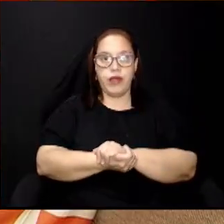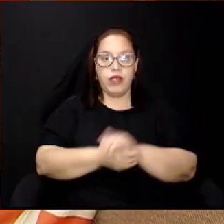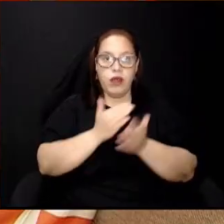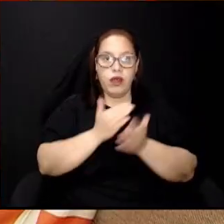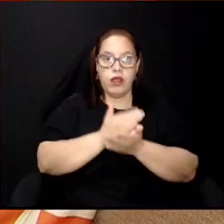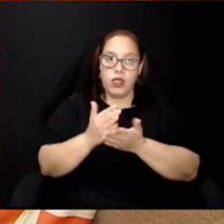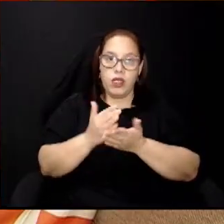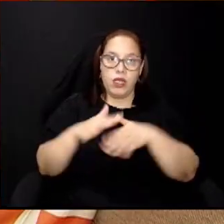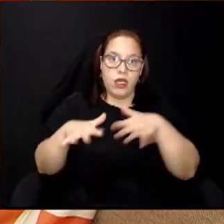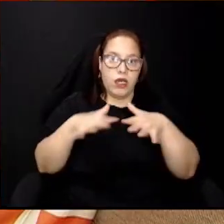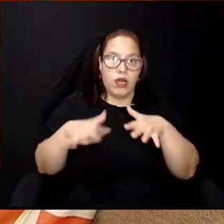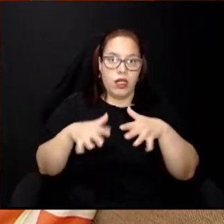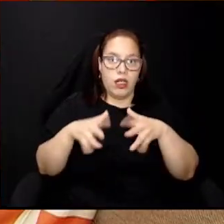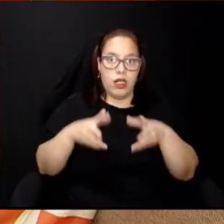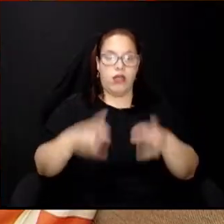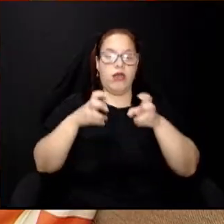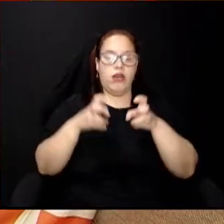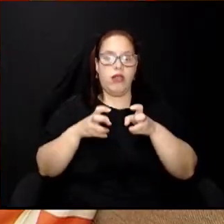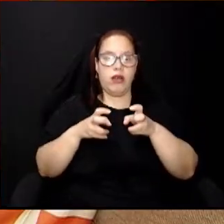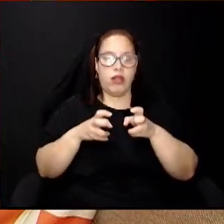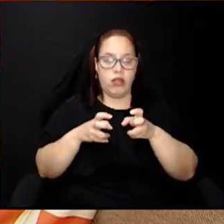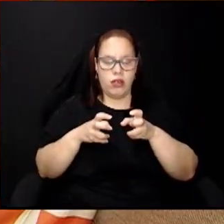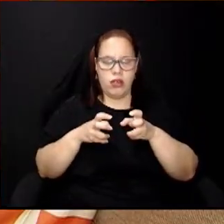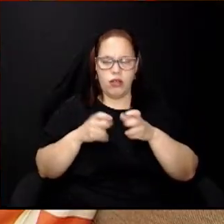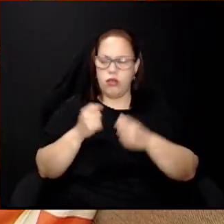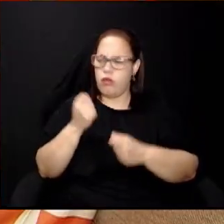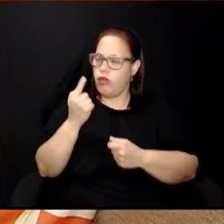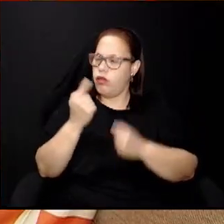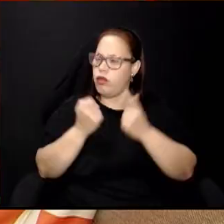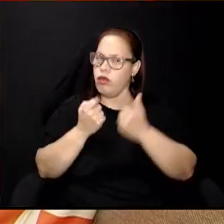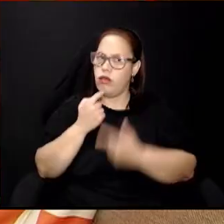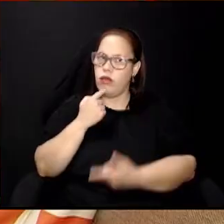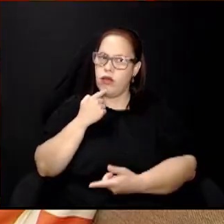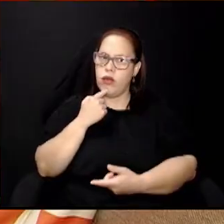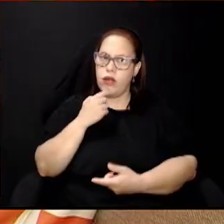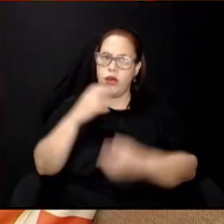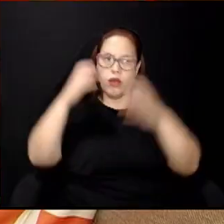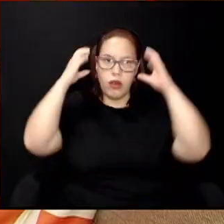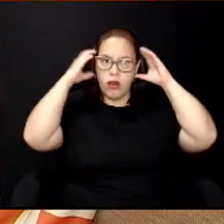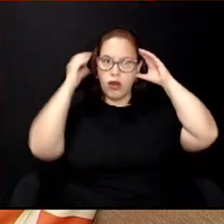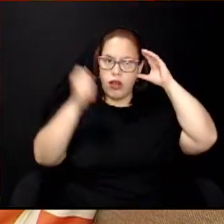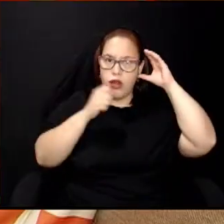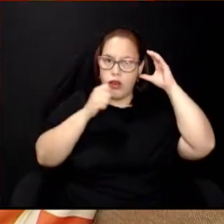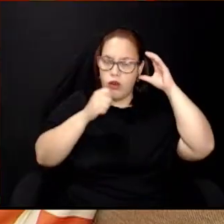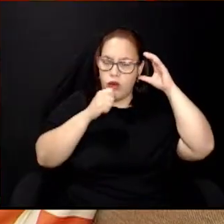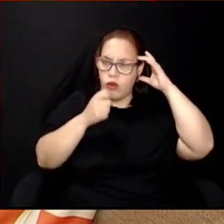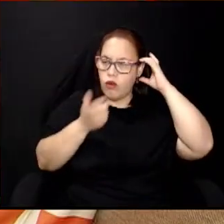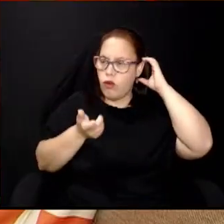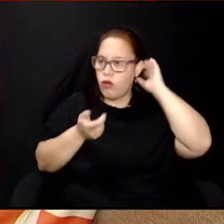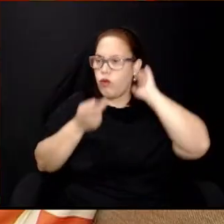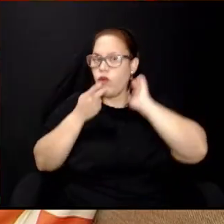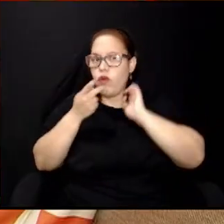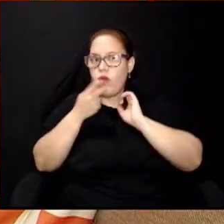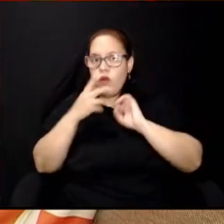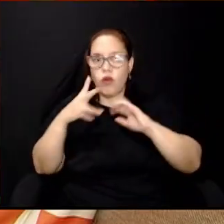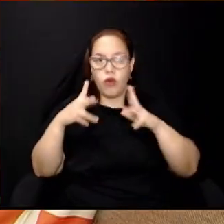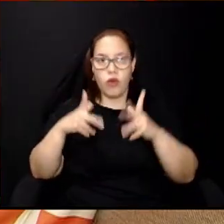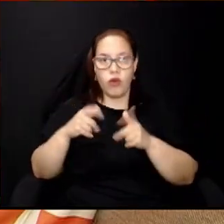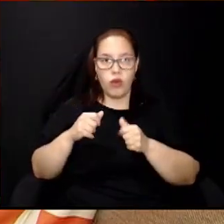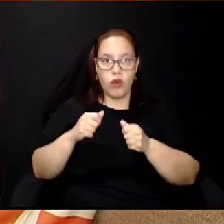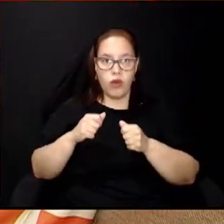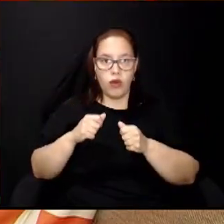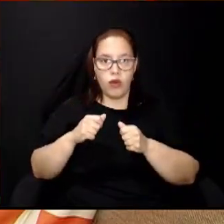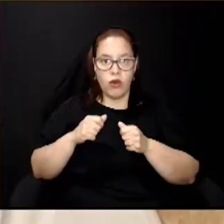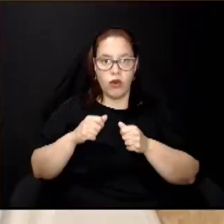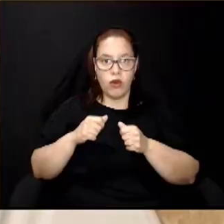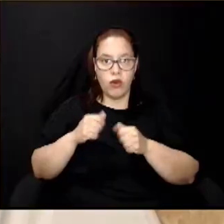fui percebendo algumas coisas, né? Então, ele foi para fono, e aí ele falava tudo, porque assim, ele não teve atrasos